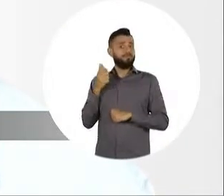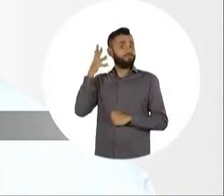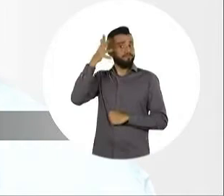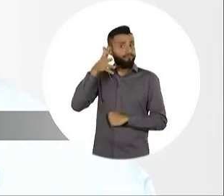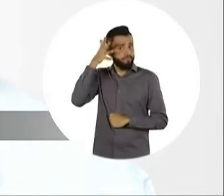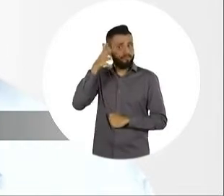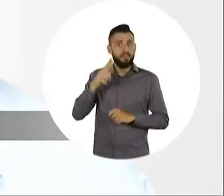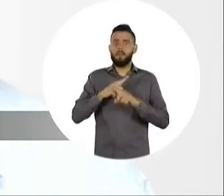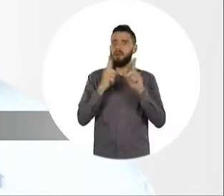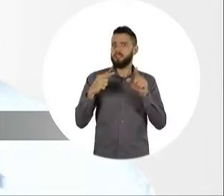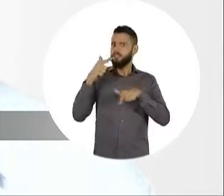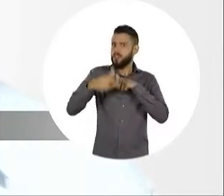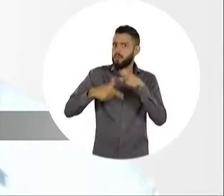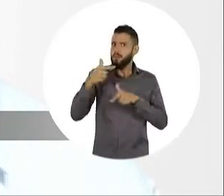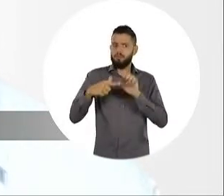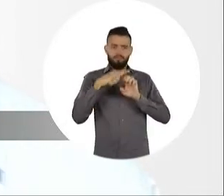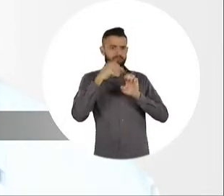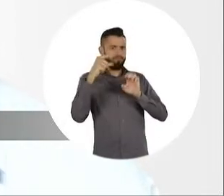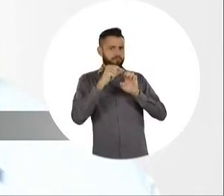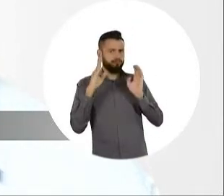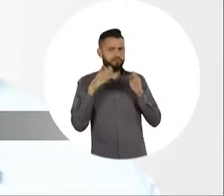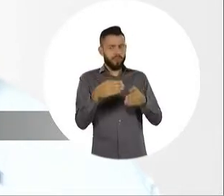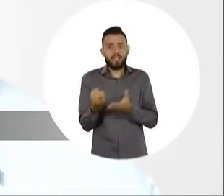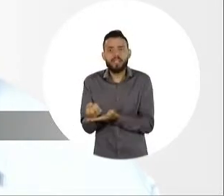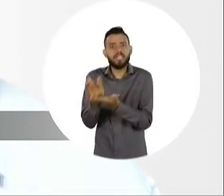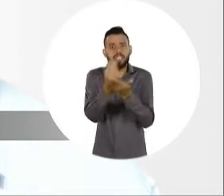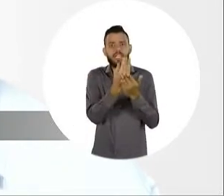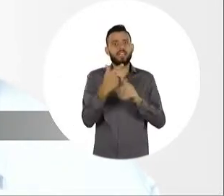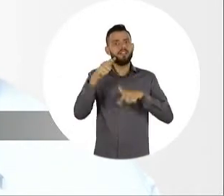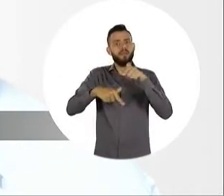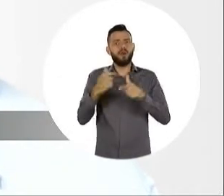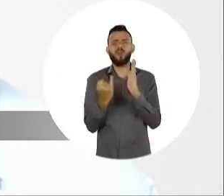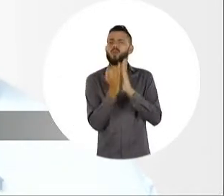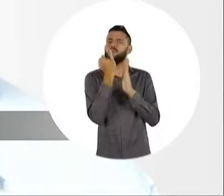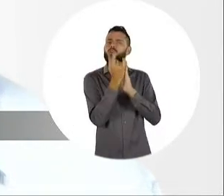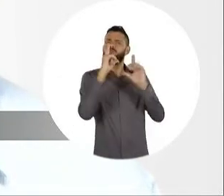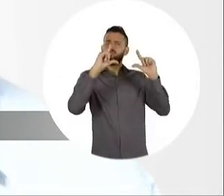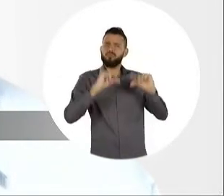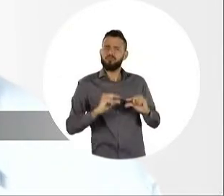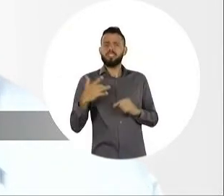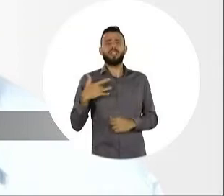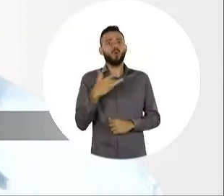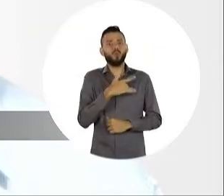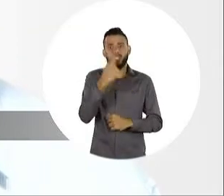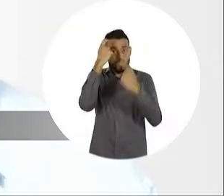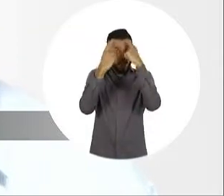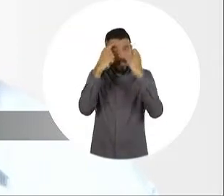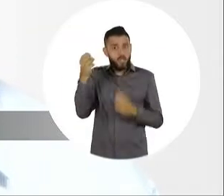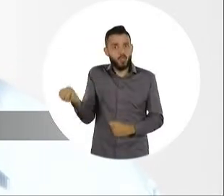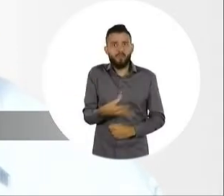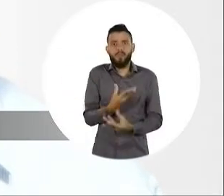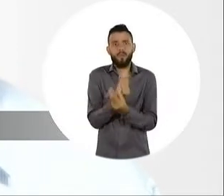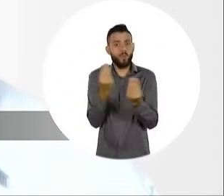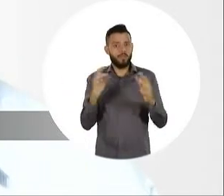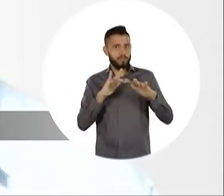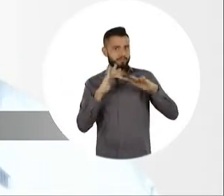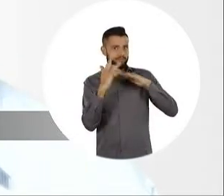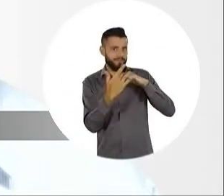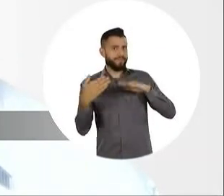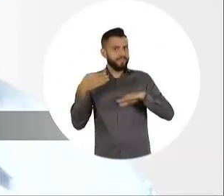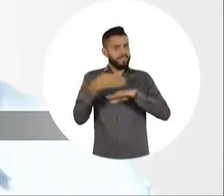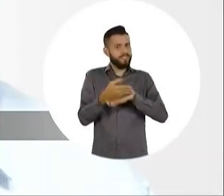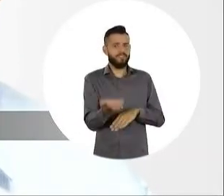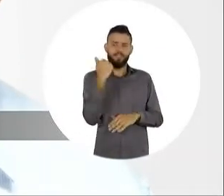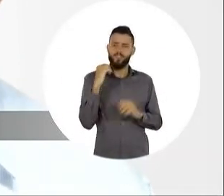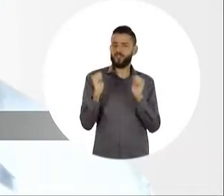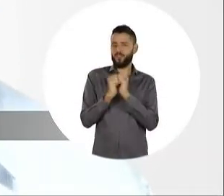você, mas muito trabalho pelo empreendedorismo, geração de emprego, redução de impostos, saúde e muitas ideias novas. Acesse as